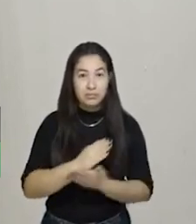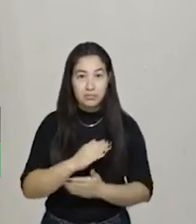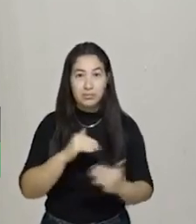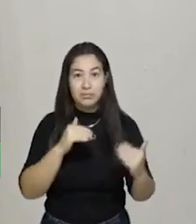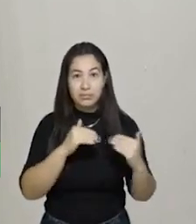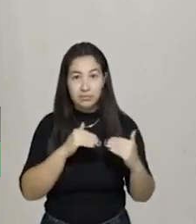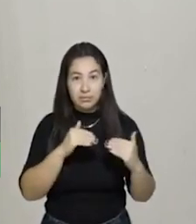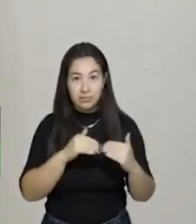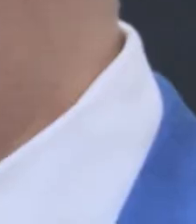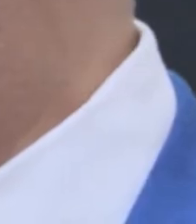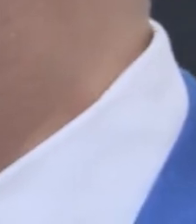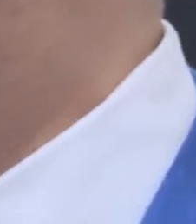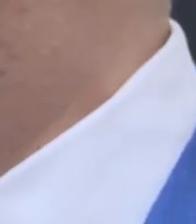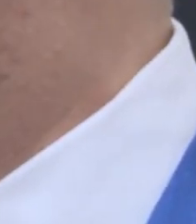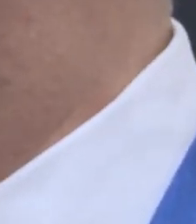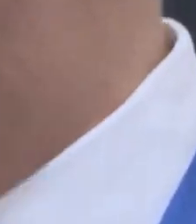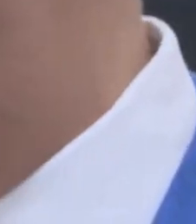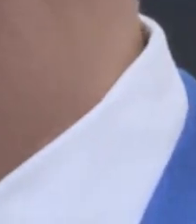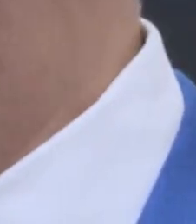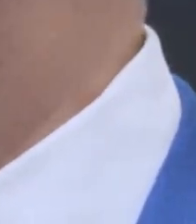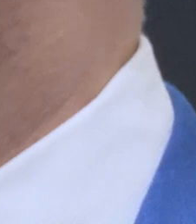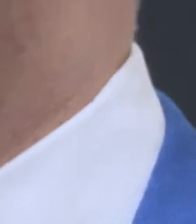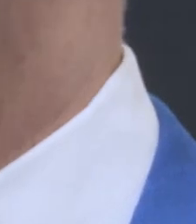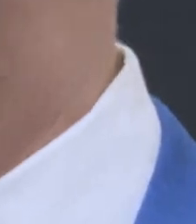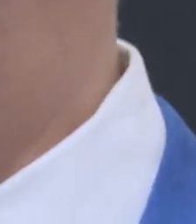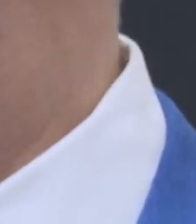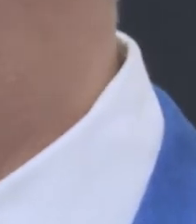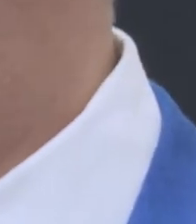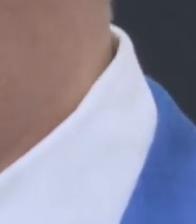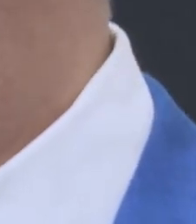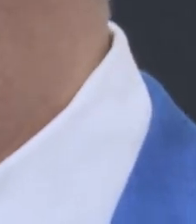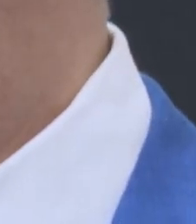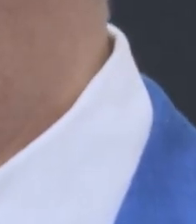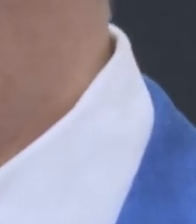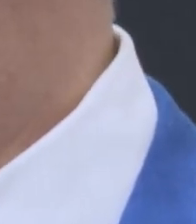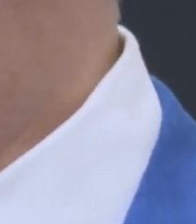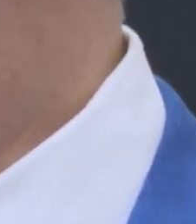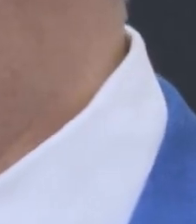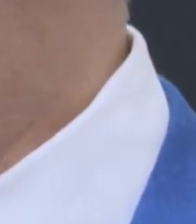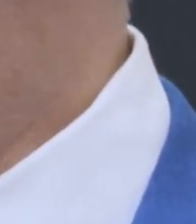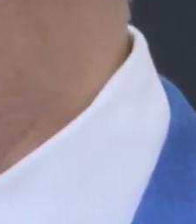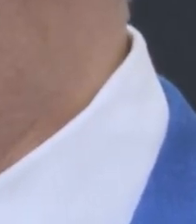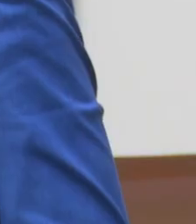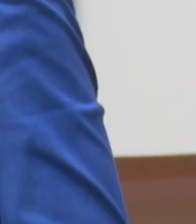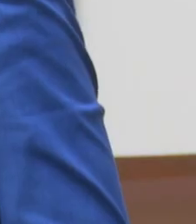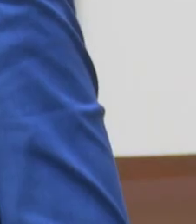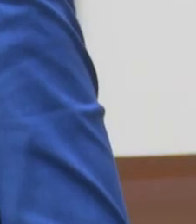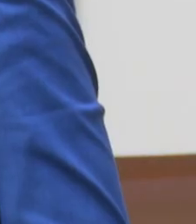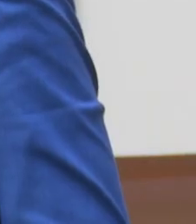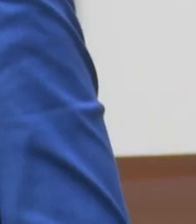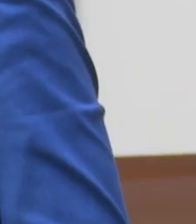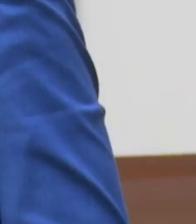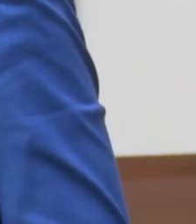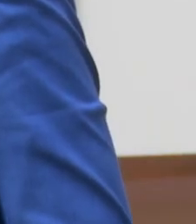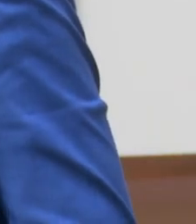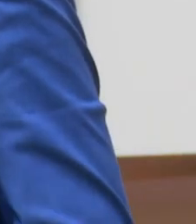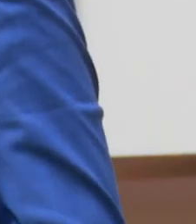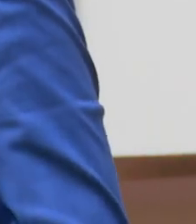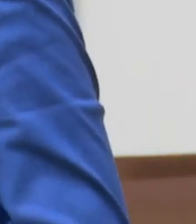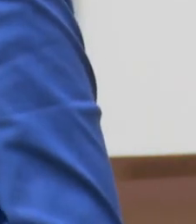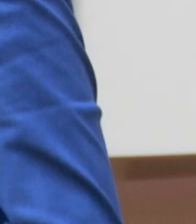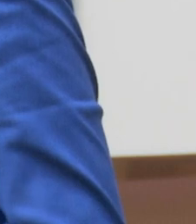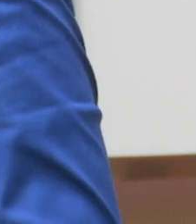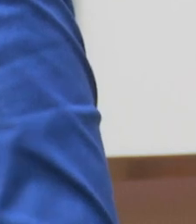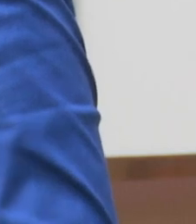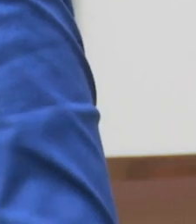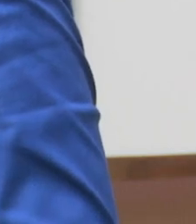Cívico militar o deputado Mateus cadorin falou sobre pedido de indicação direcionado ao governo do estado